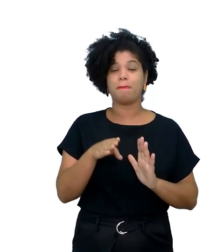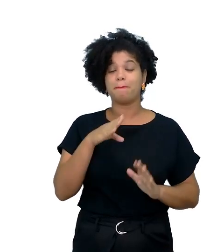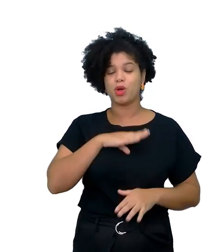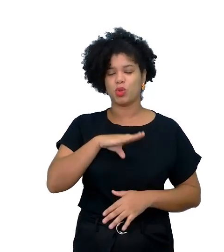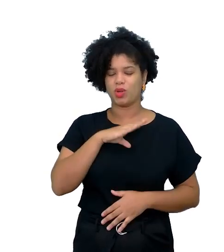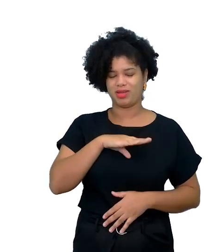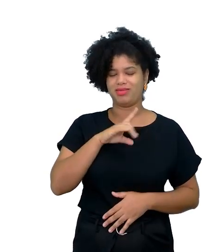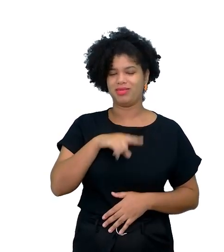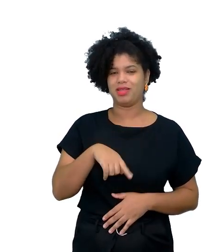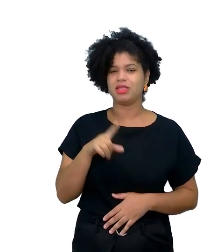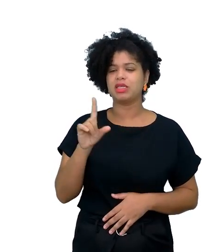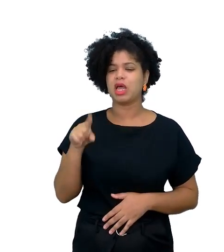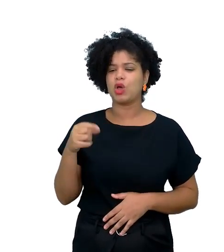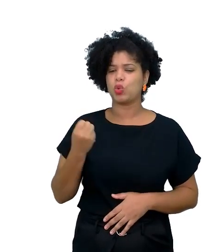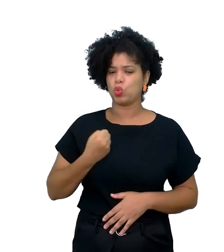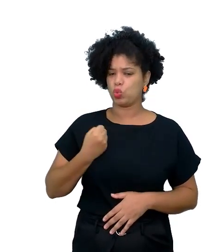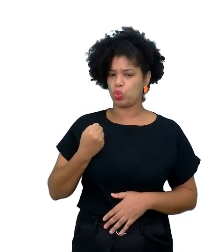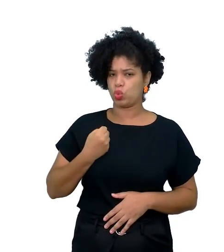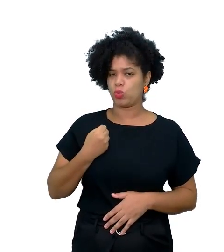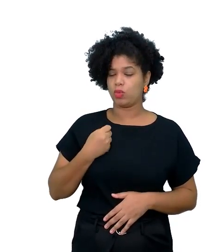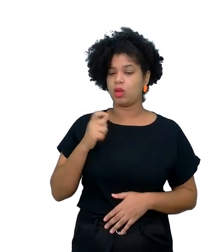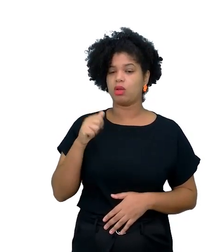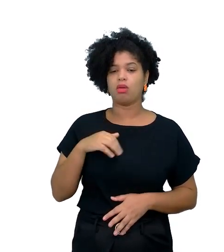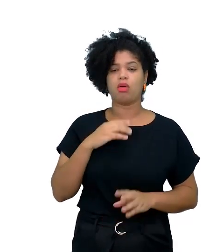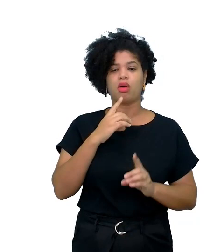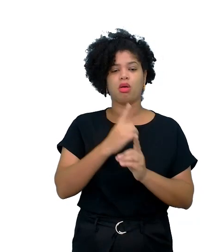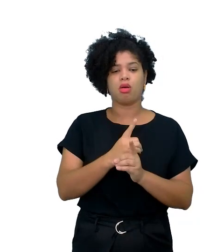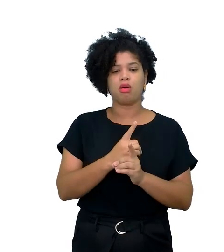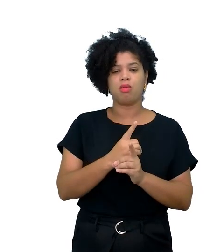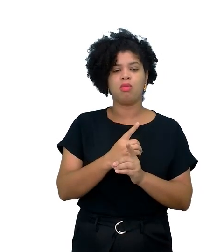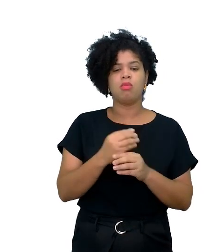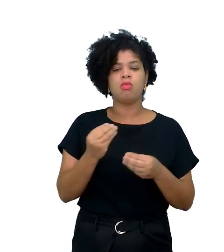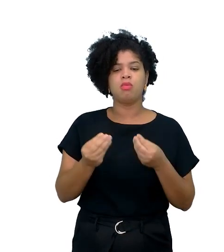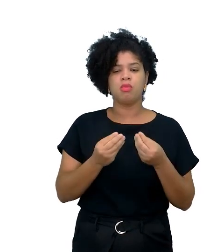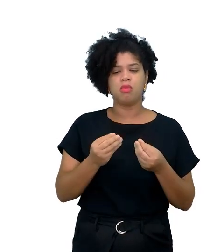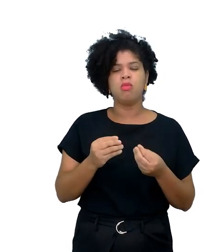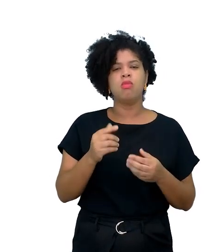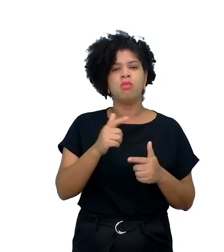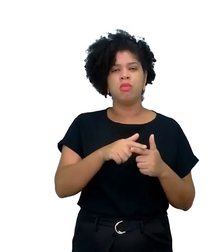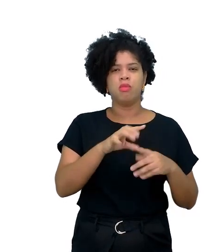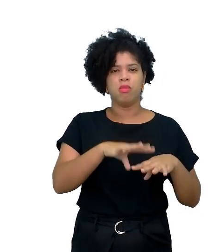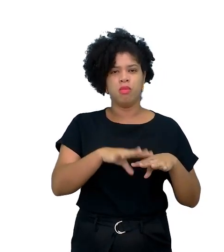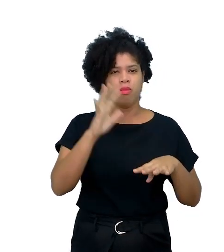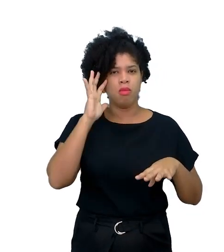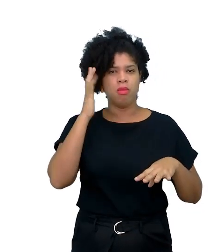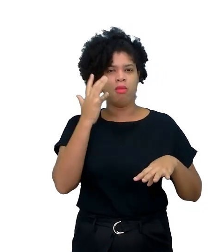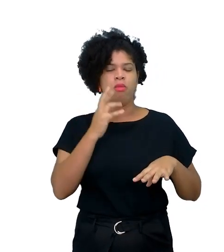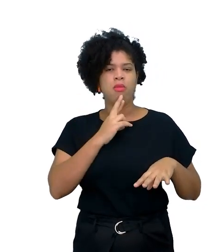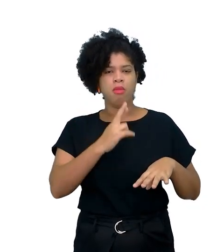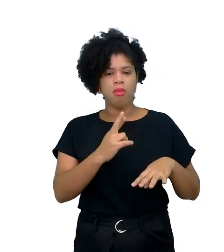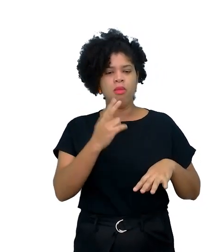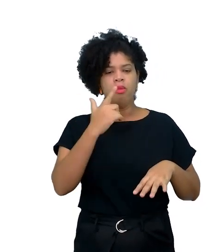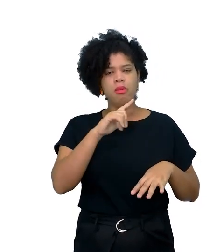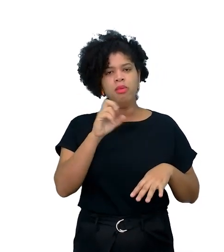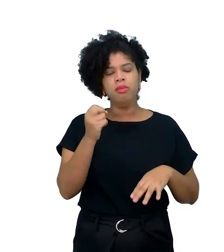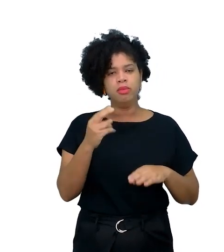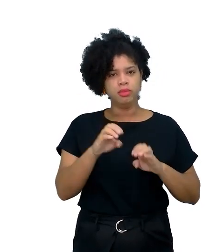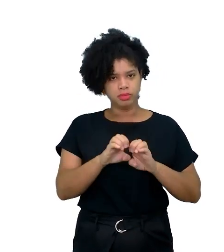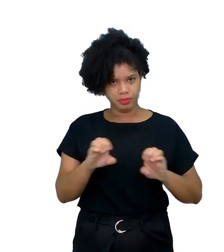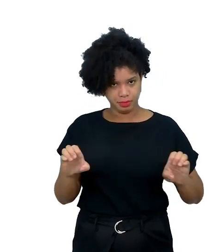uma grandeza que deve ser encontrada na resolução de um problema ou de uma